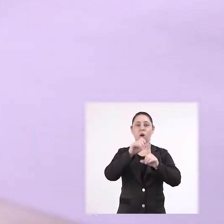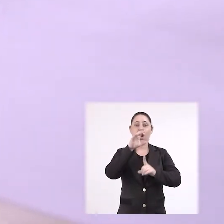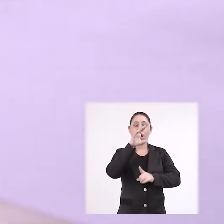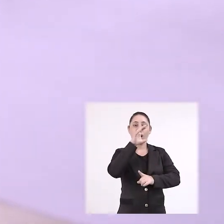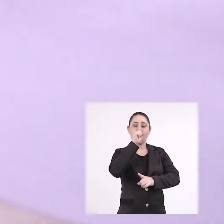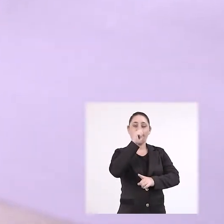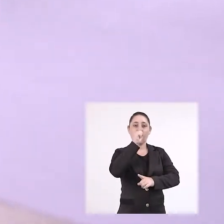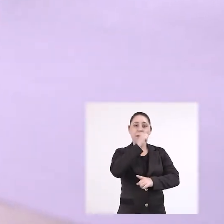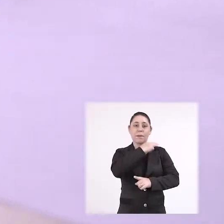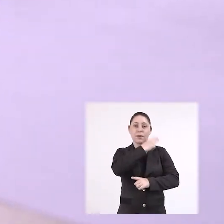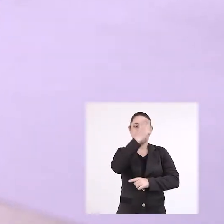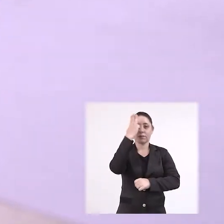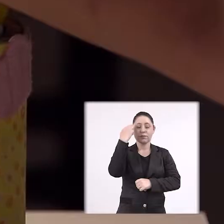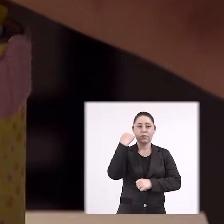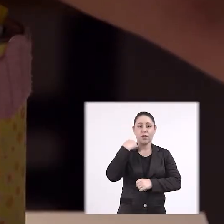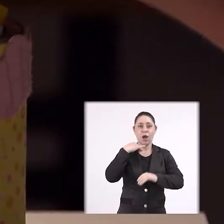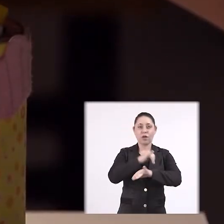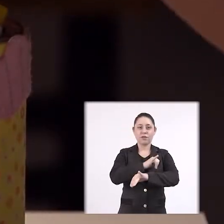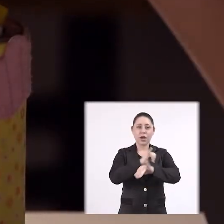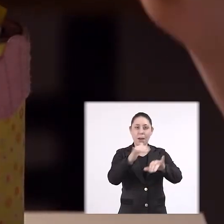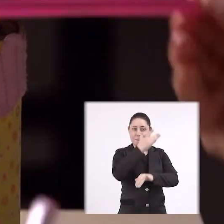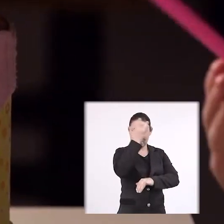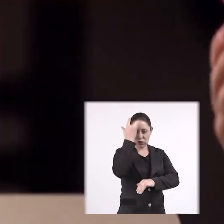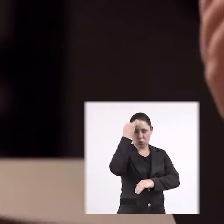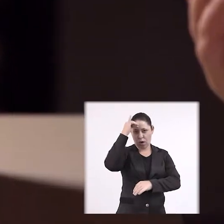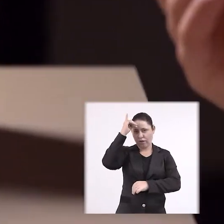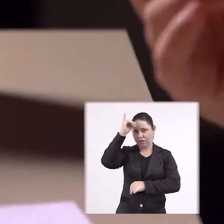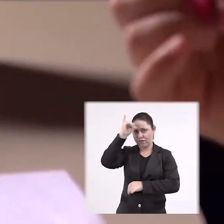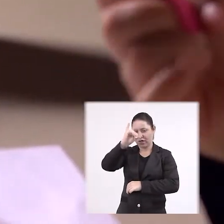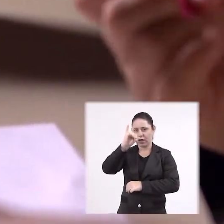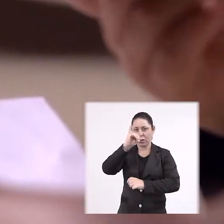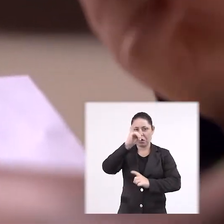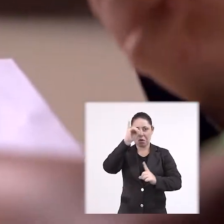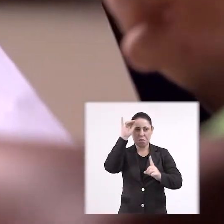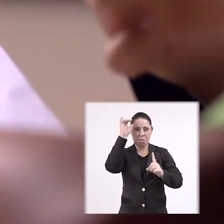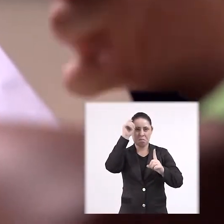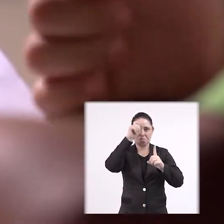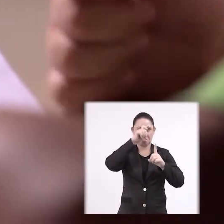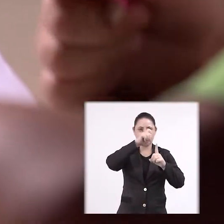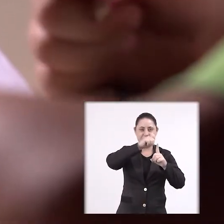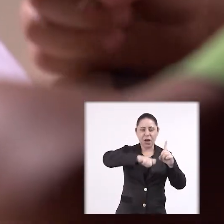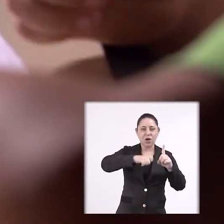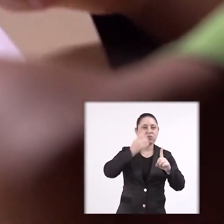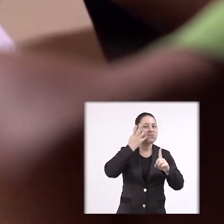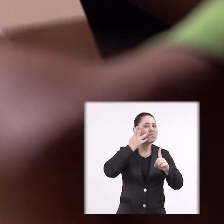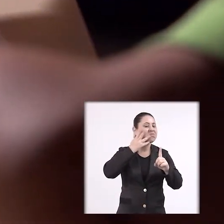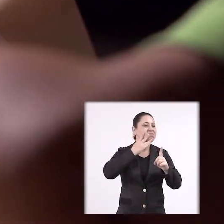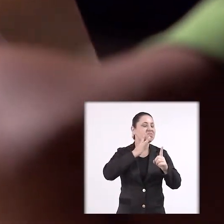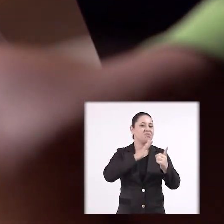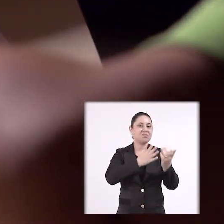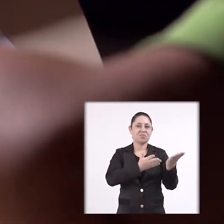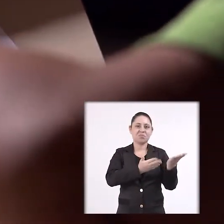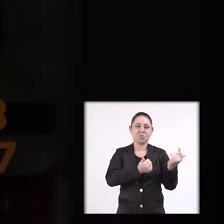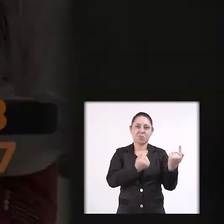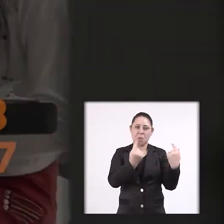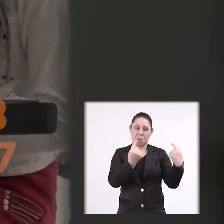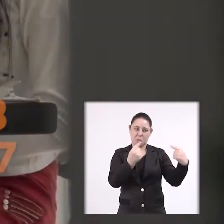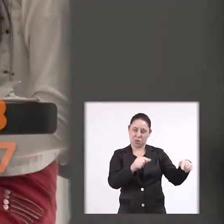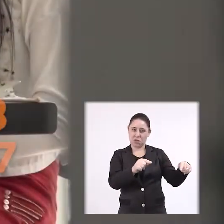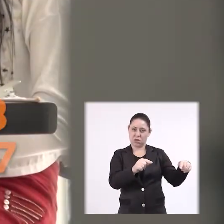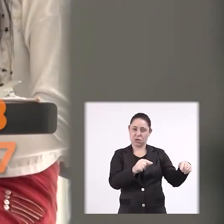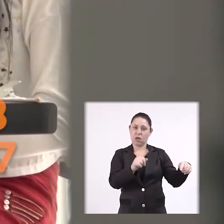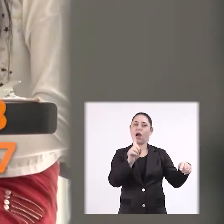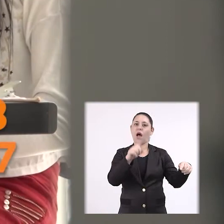todo o Brasil para alertar a população para o enfrentamento ao abuso e exploração sexual contra crianças e